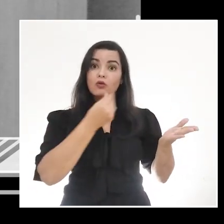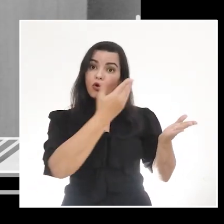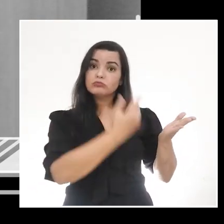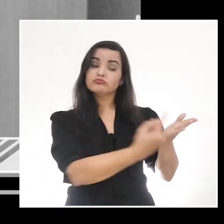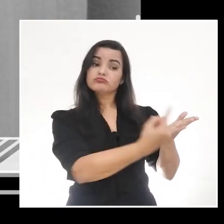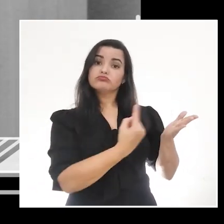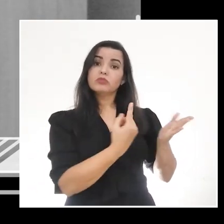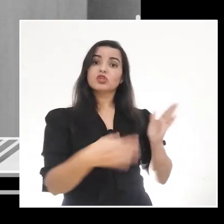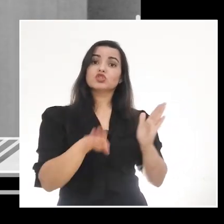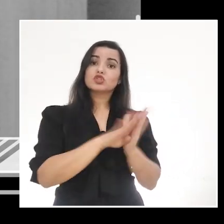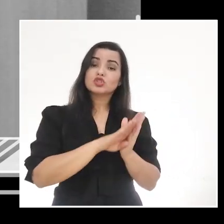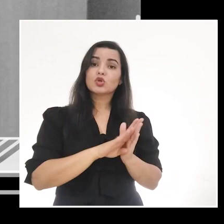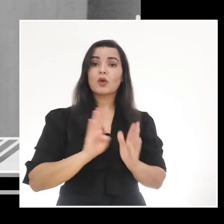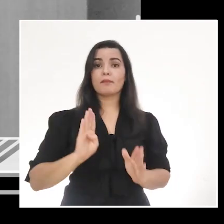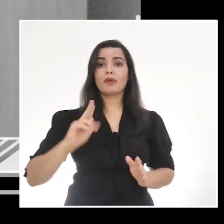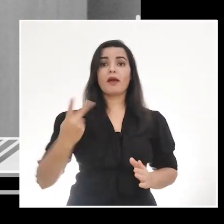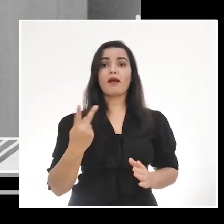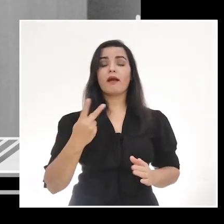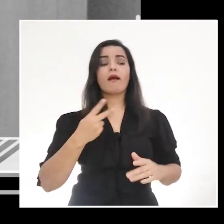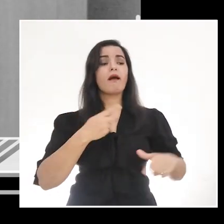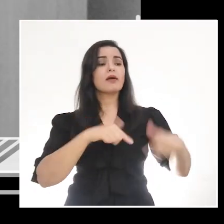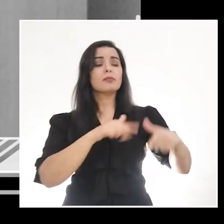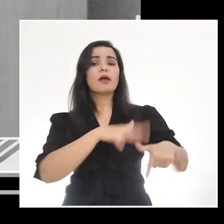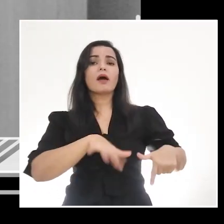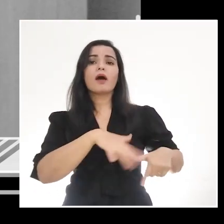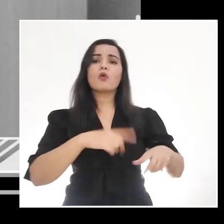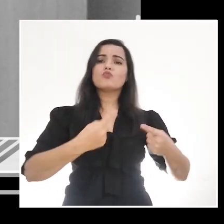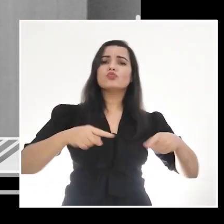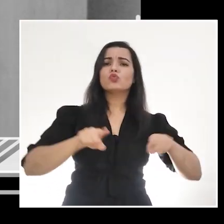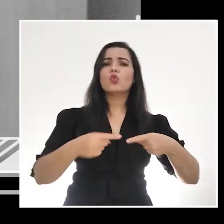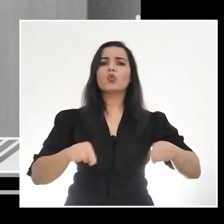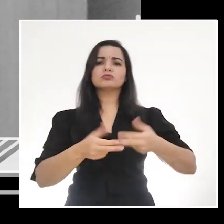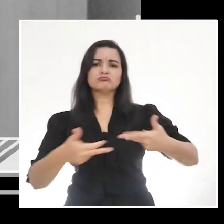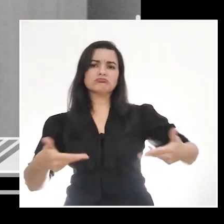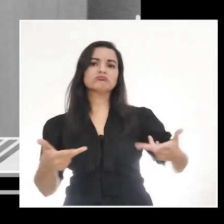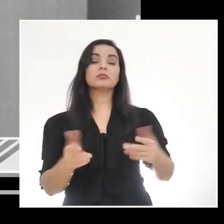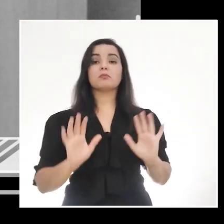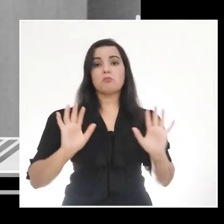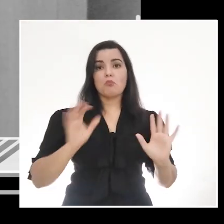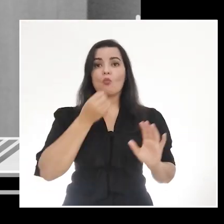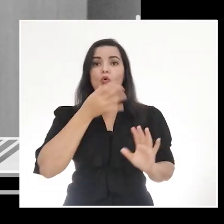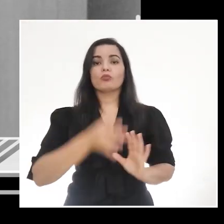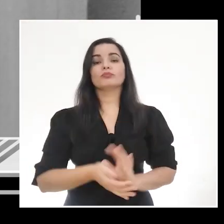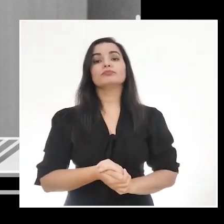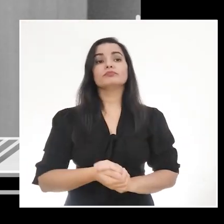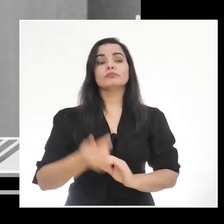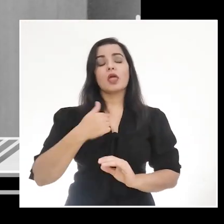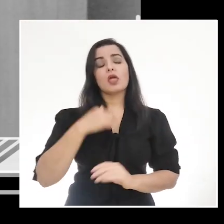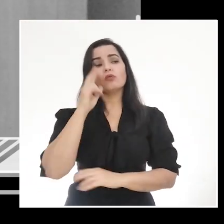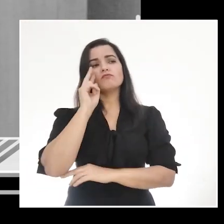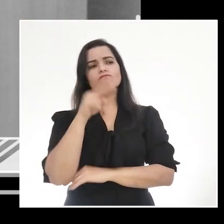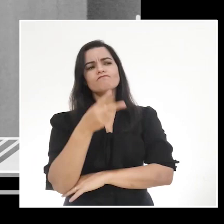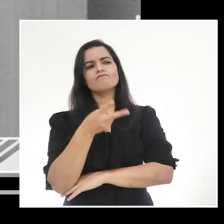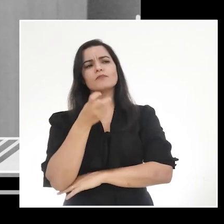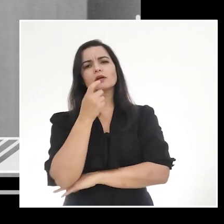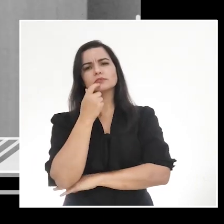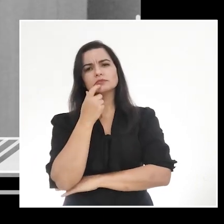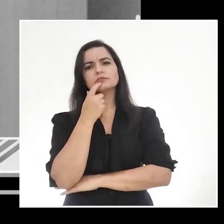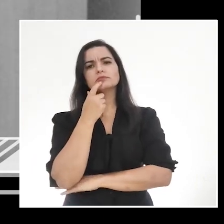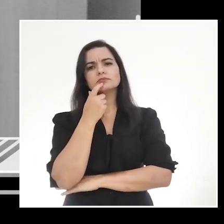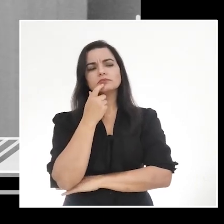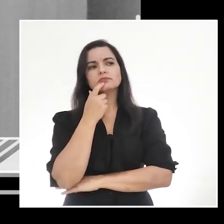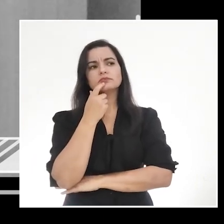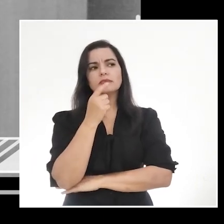entendeu? E esse camarada veio parar em Belo Horizonte, tudo, era músico e